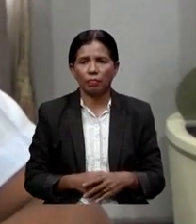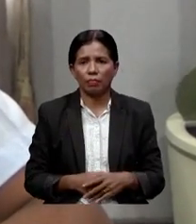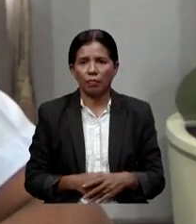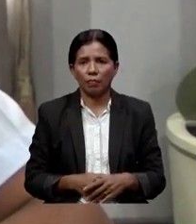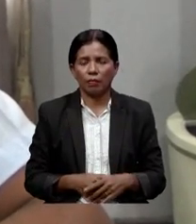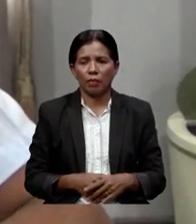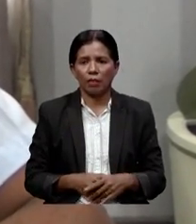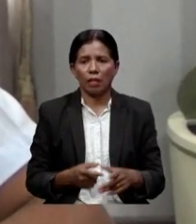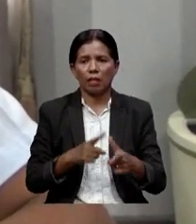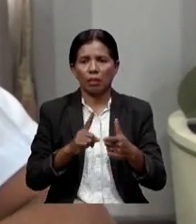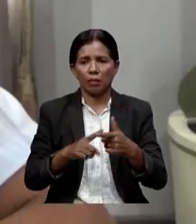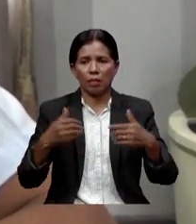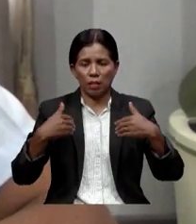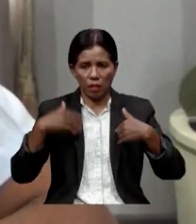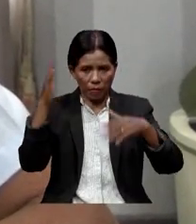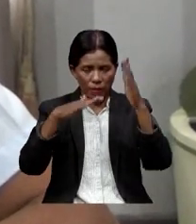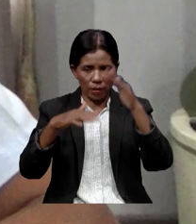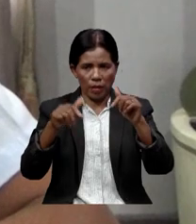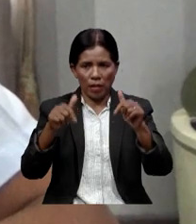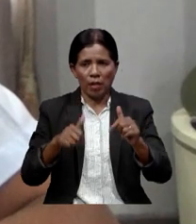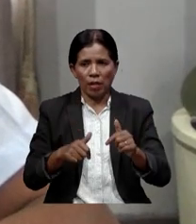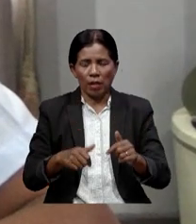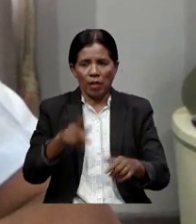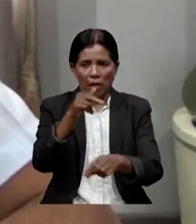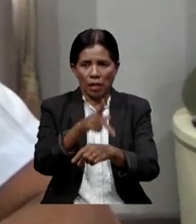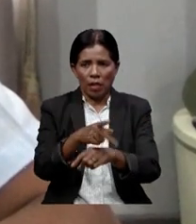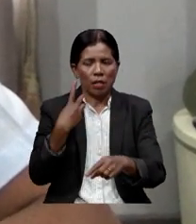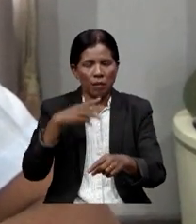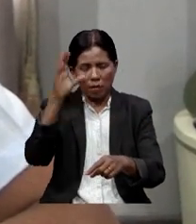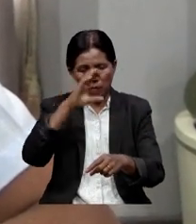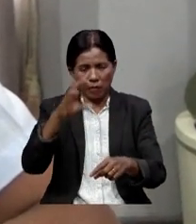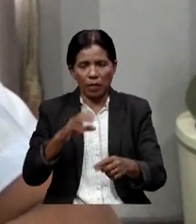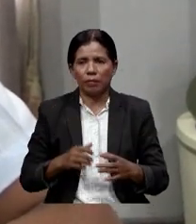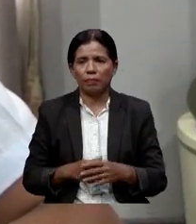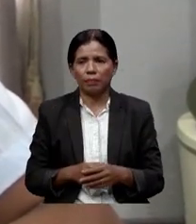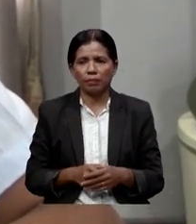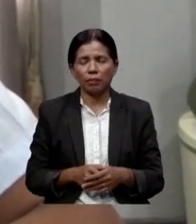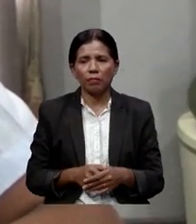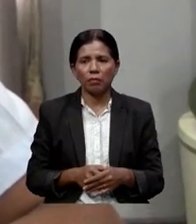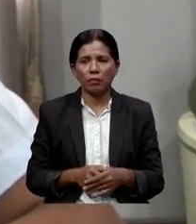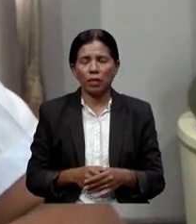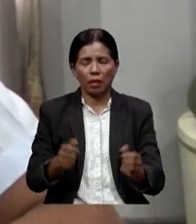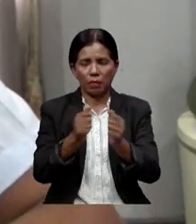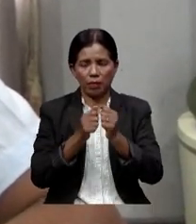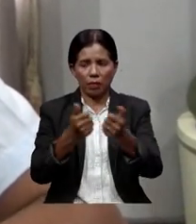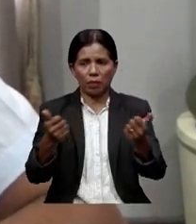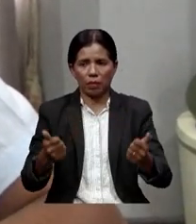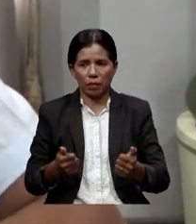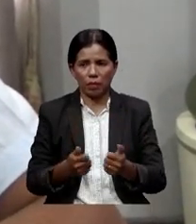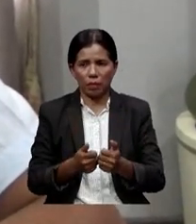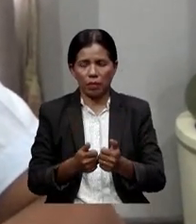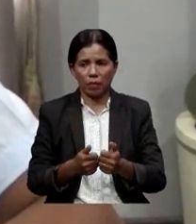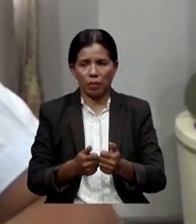ami e depois de acontecimento ne ia cala, ami buka meus queras. Hamutu ko autoridade liliu